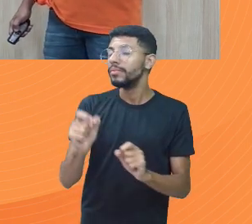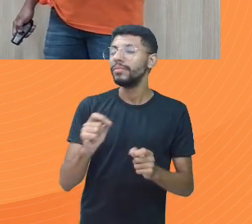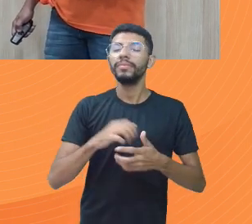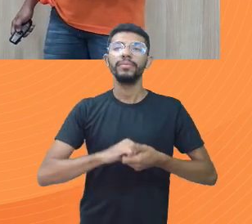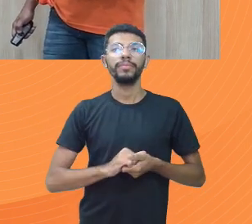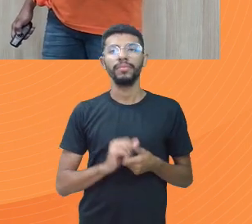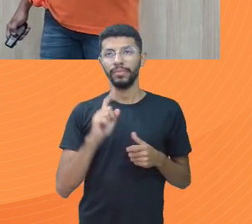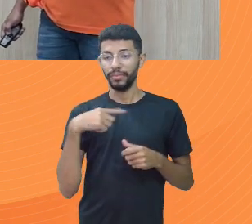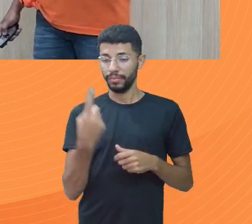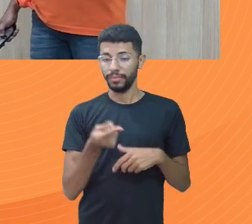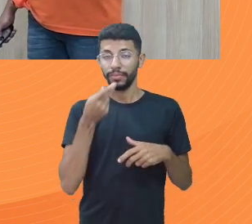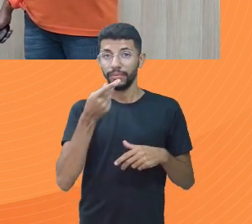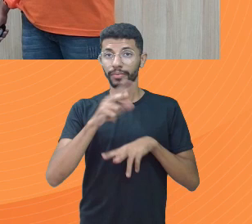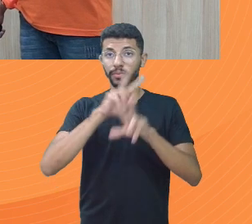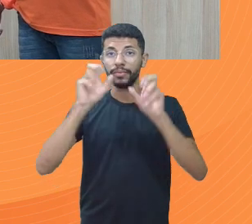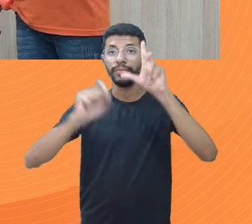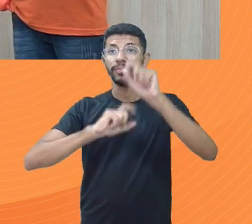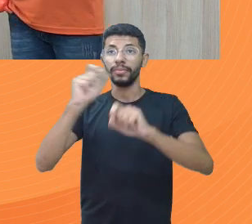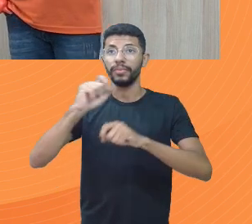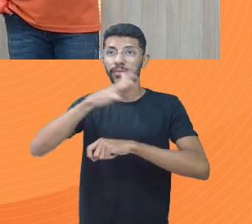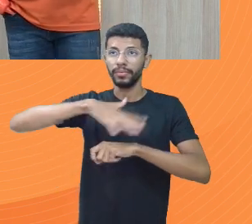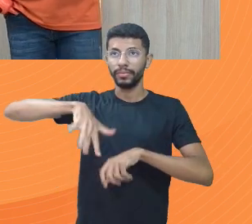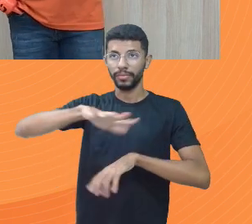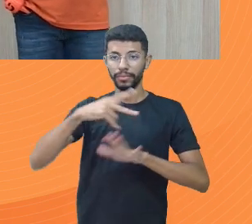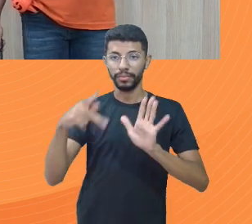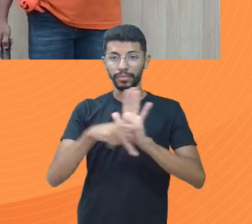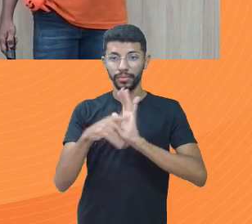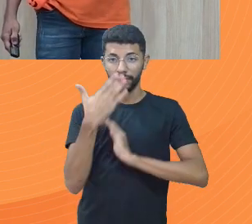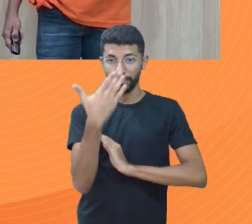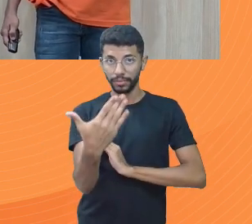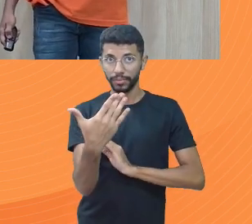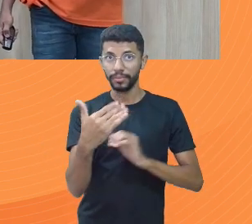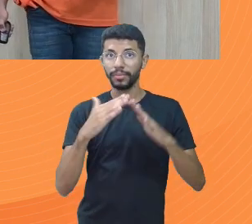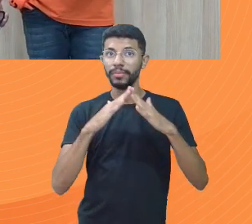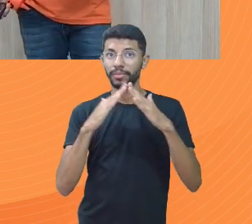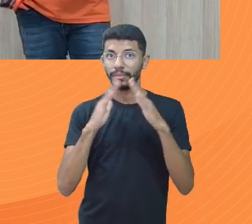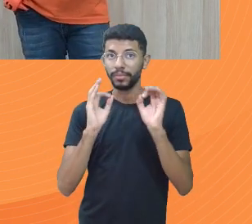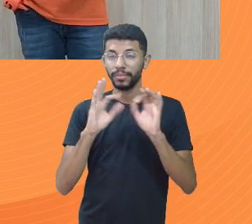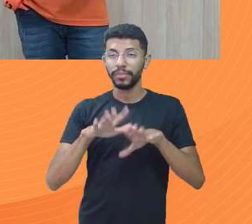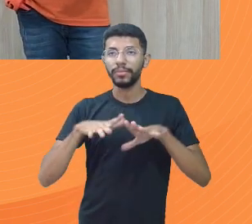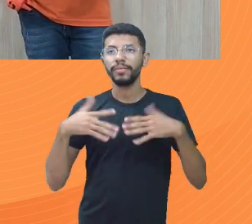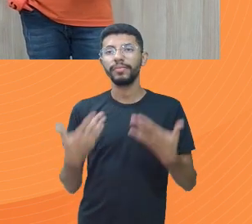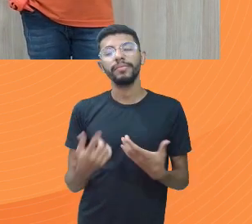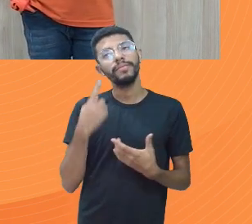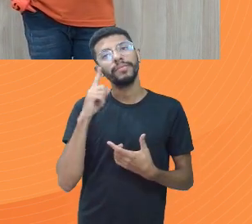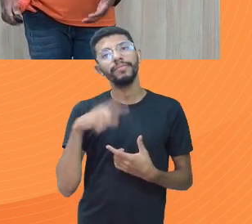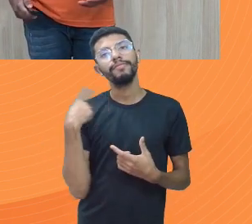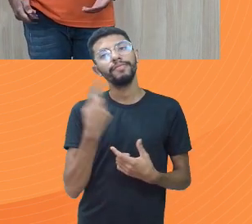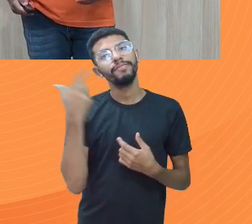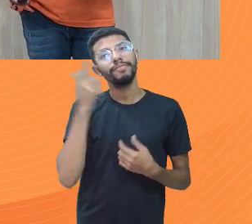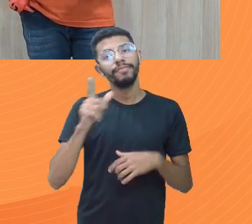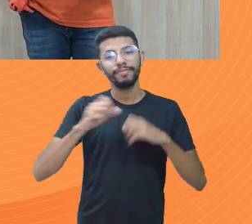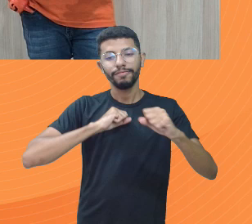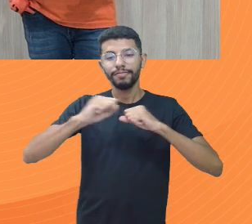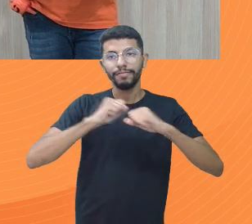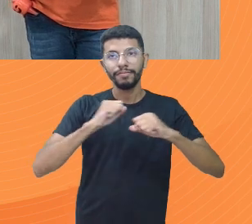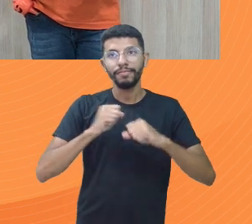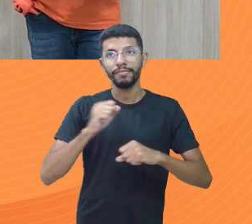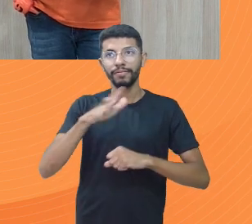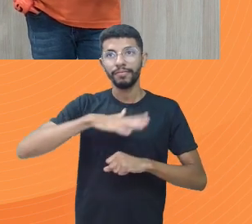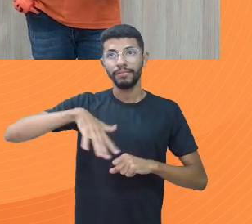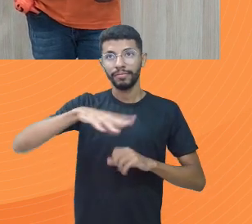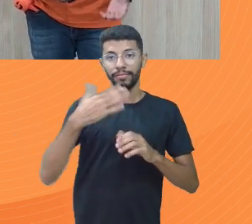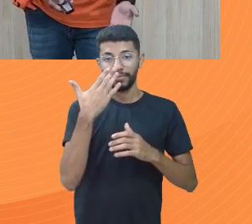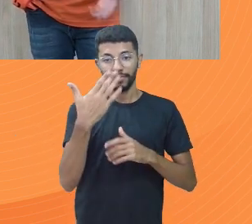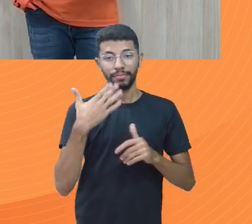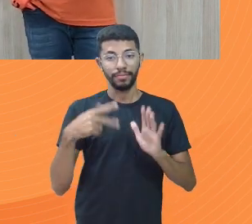querendo falar sobre a área frontal dessas casas. Gente, para a gente poder debater sobre a área frontal dessas casas,